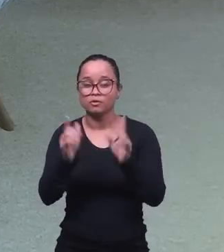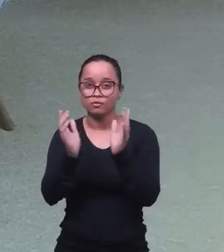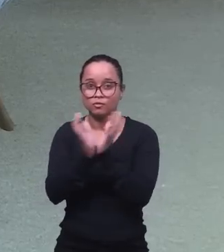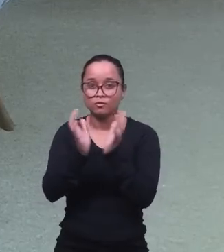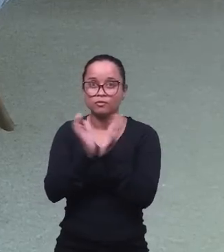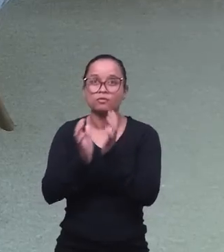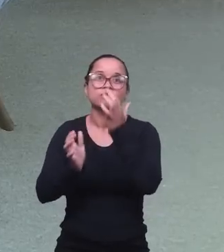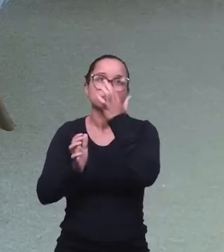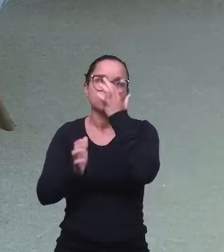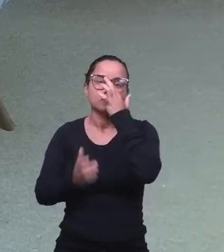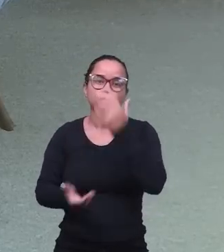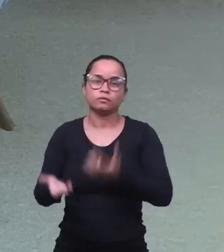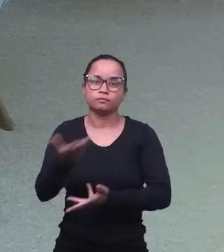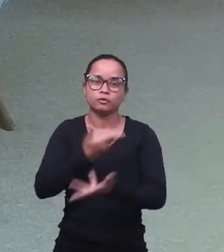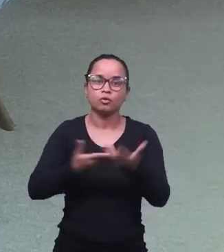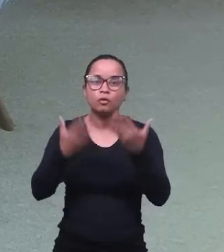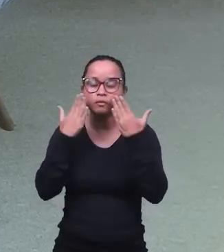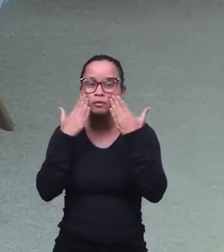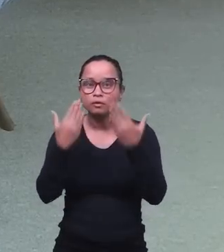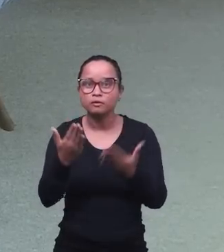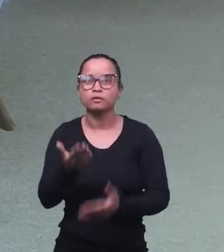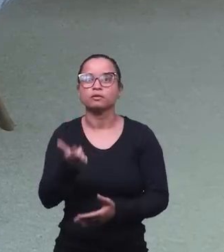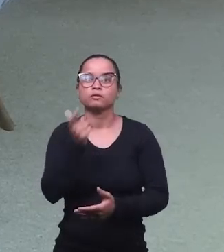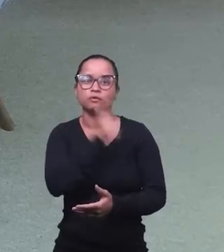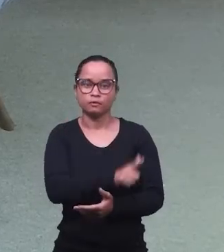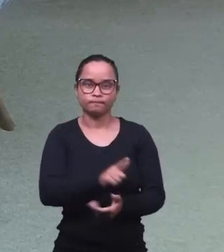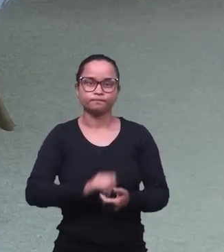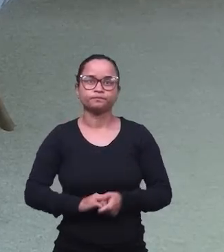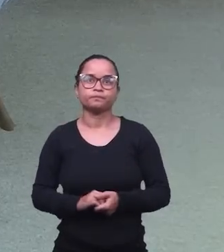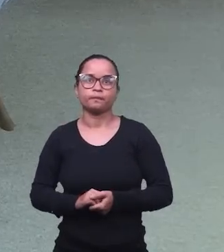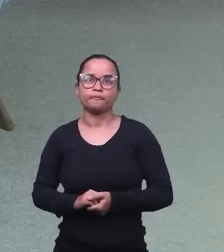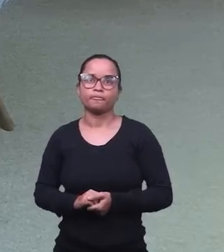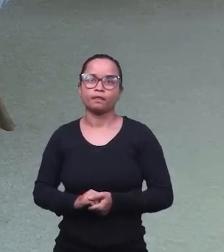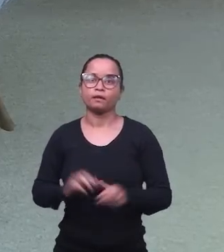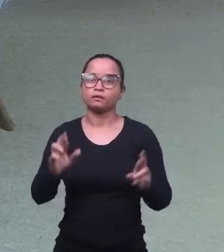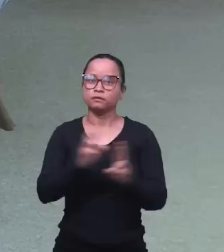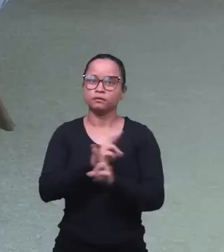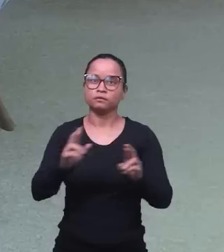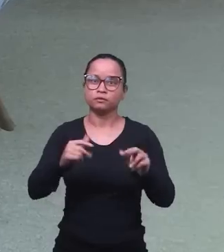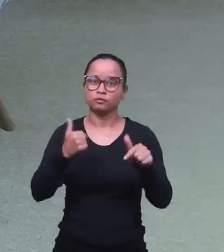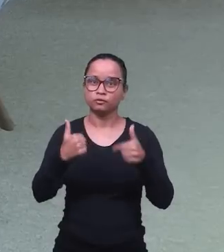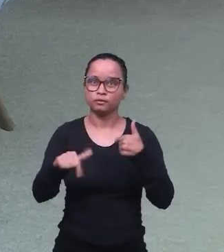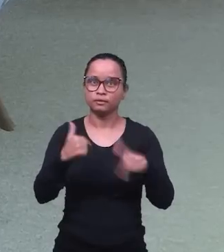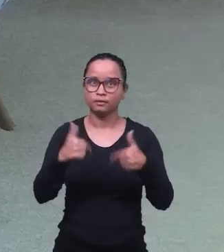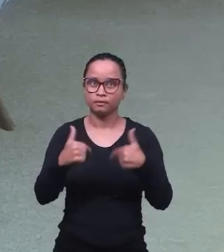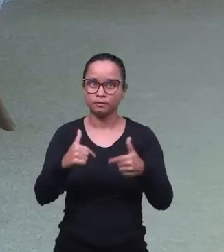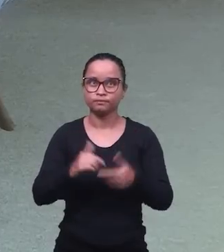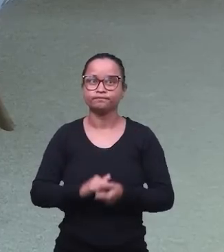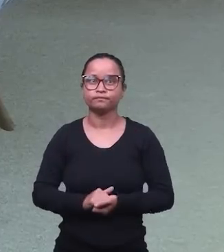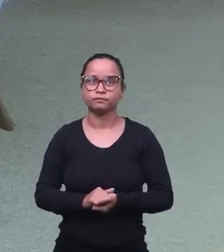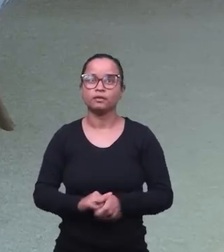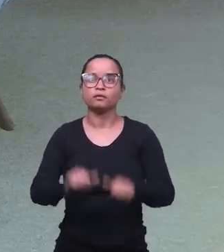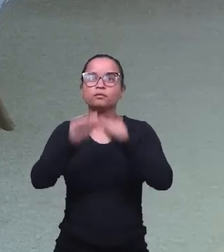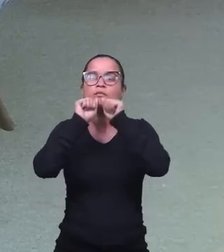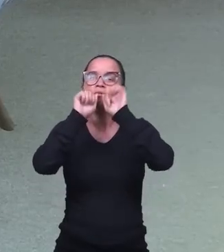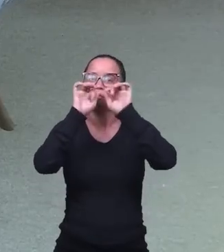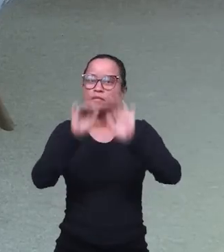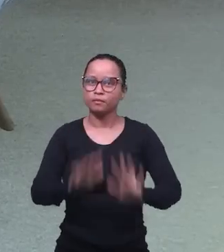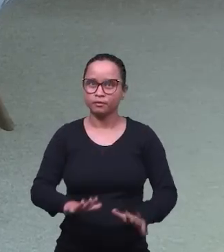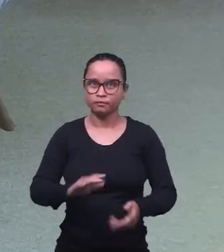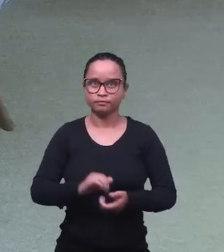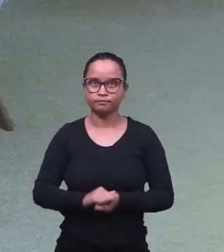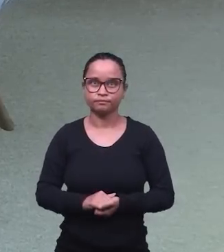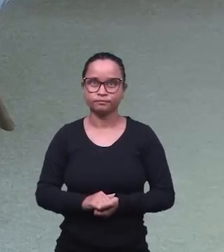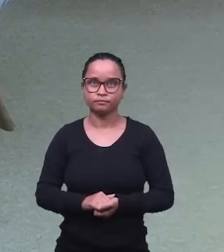o programa, daquilo que é apresentado como alcance em relação a todo o trabalho da Escola Bíblica. Tem sido realmente uma bênção. Glória a